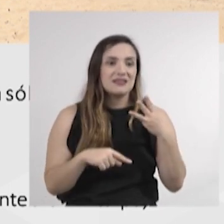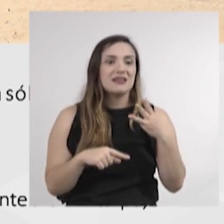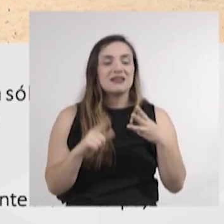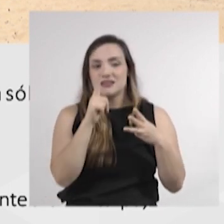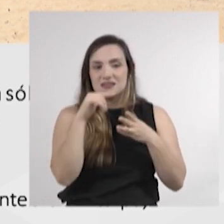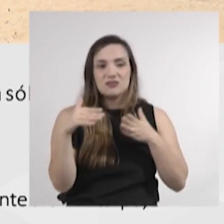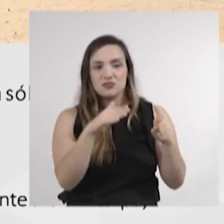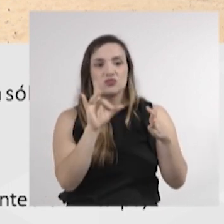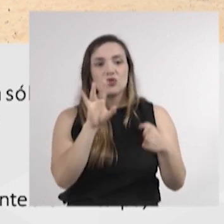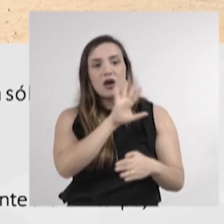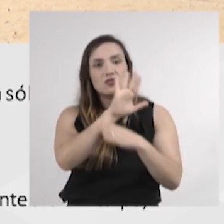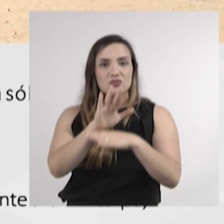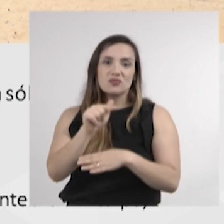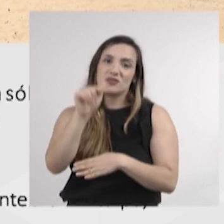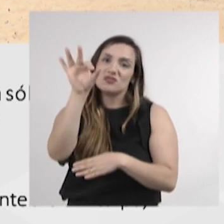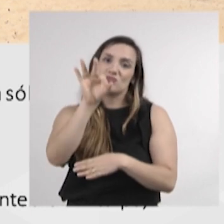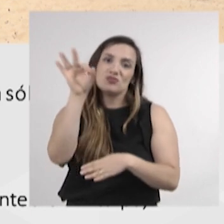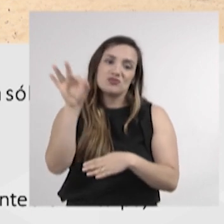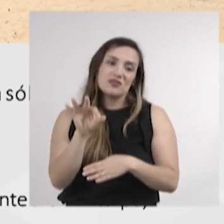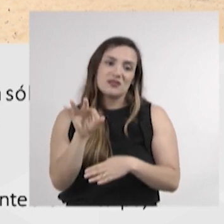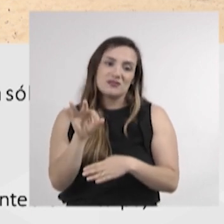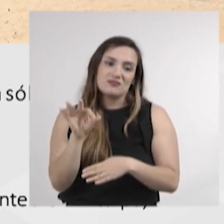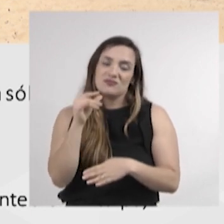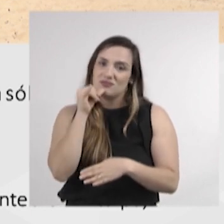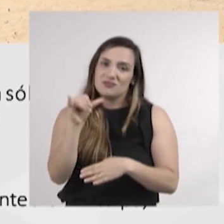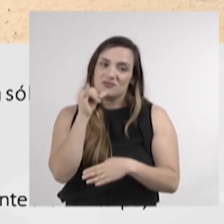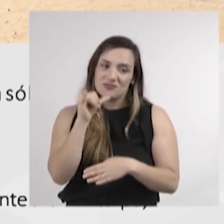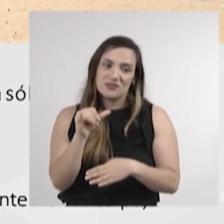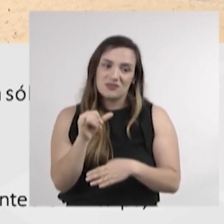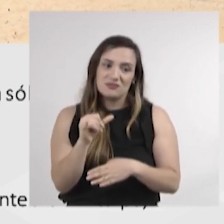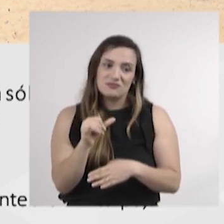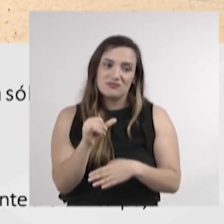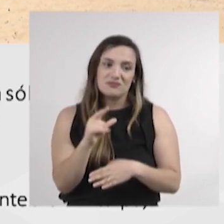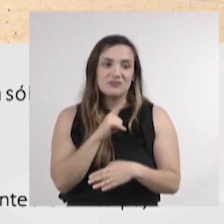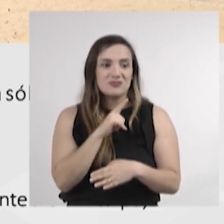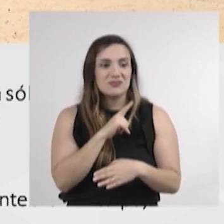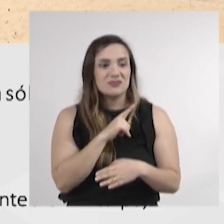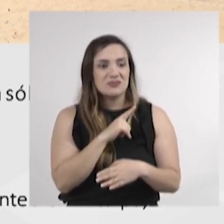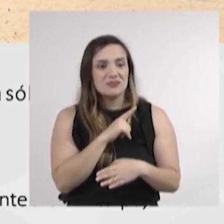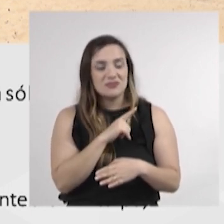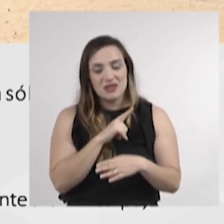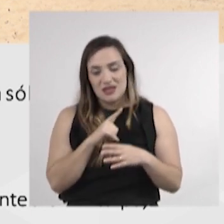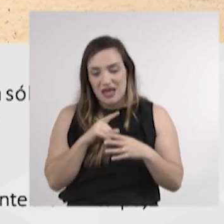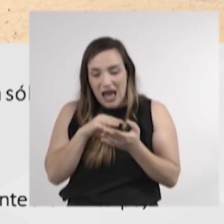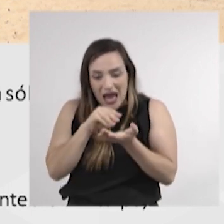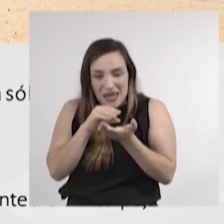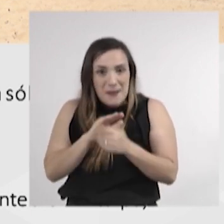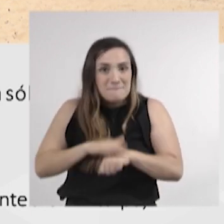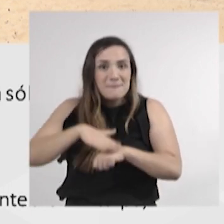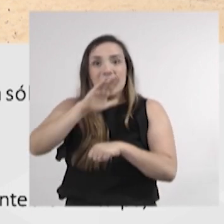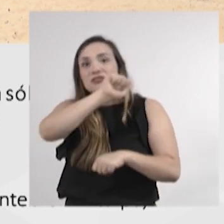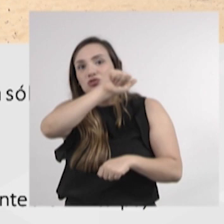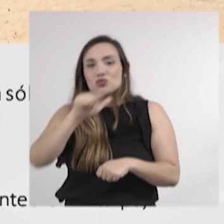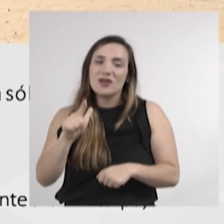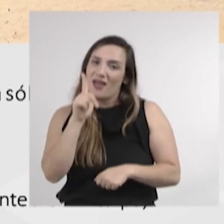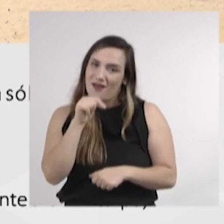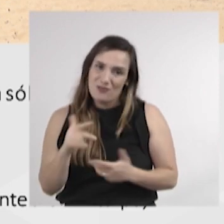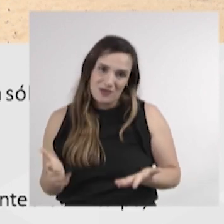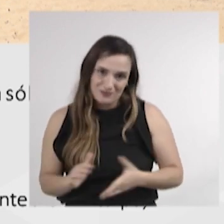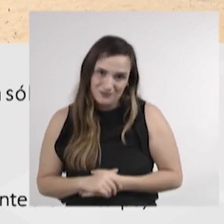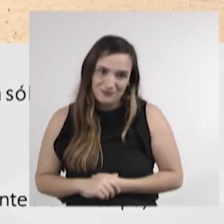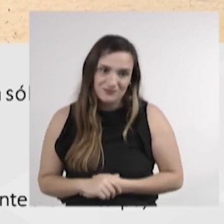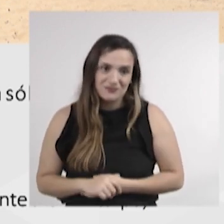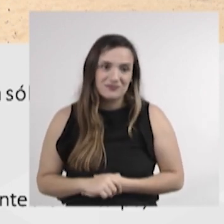da vazão. Então, nós temos uma disparidade entre o que chega de vazão e o que chega de sedimento. Então,